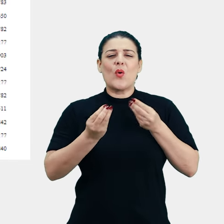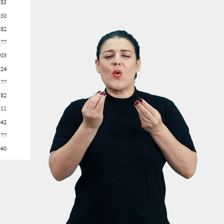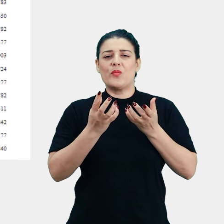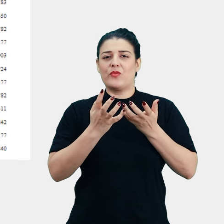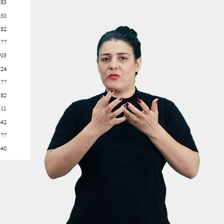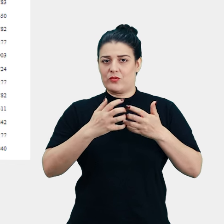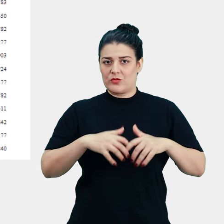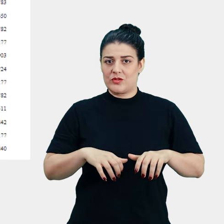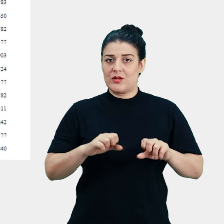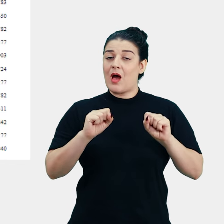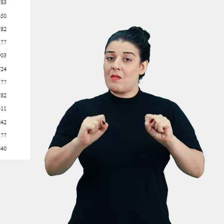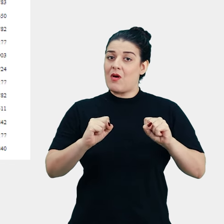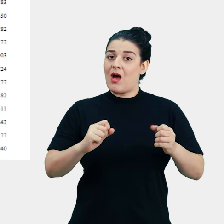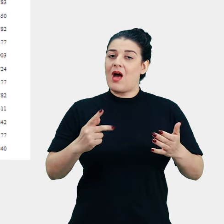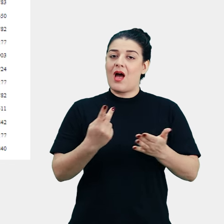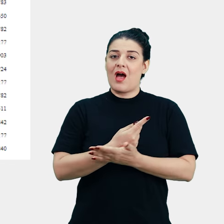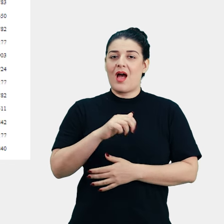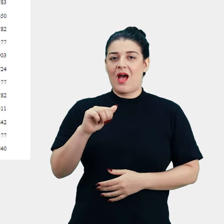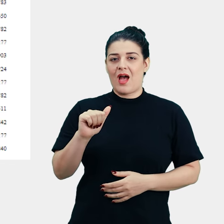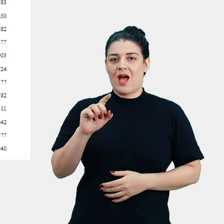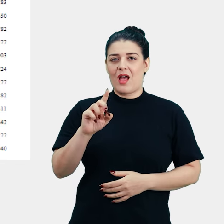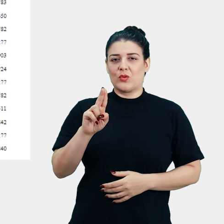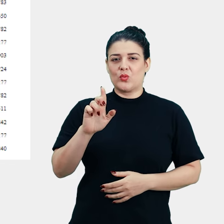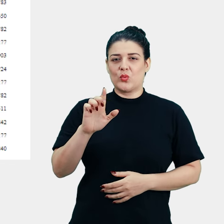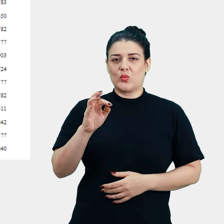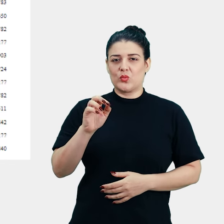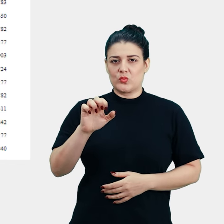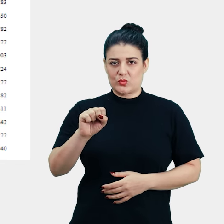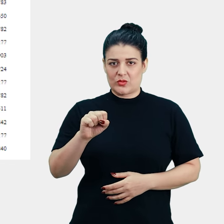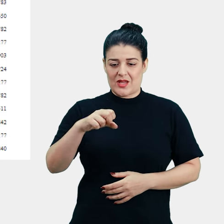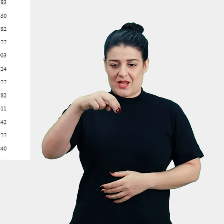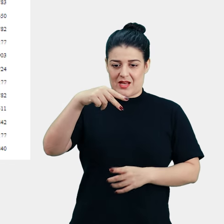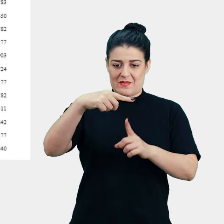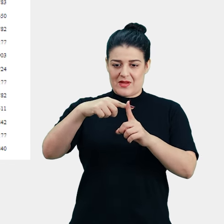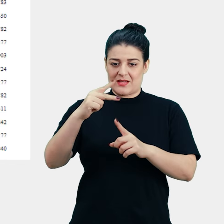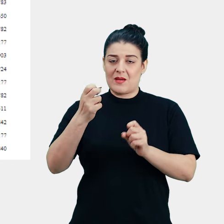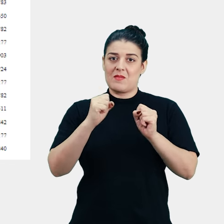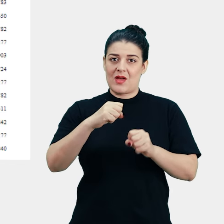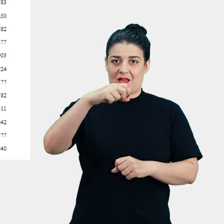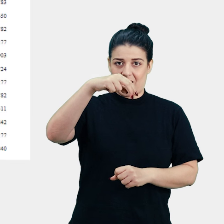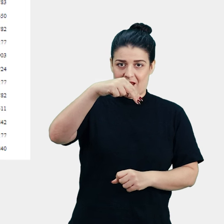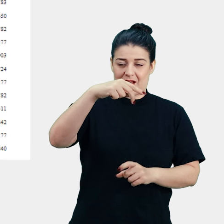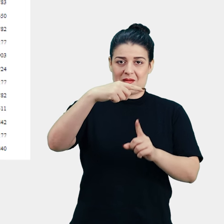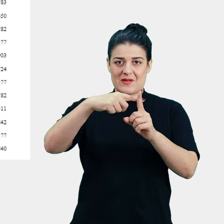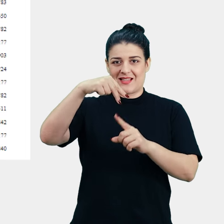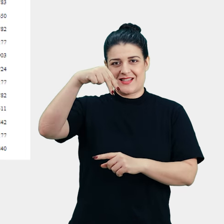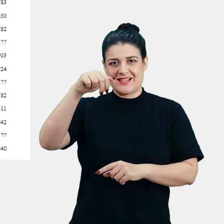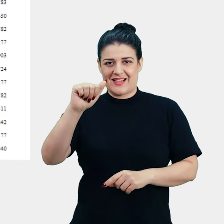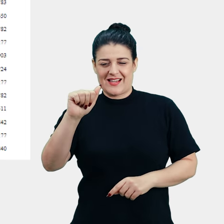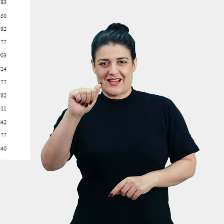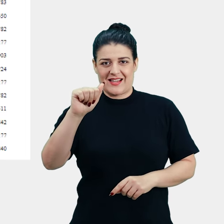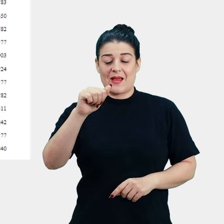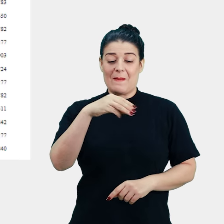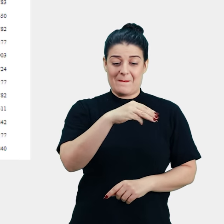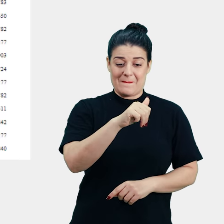Às vezes pode ocorrer a formação de adultos. Então, ao invés da gente ter um M mais H, a gente pode ter um M mais Na. Ou seja, é